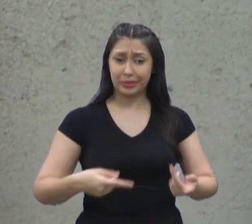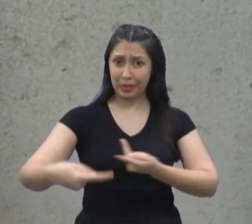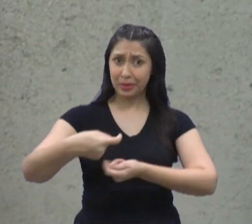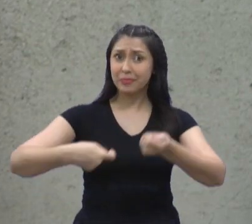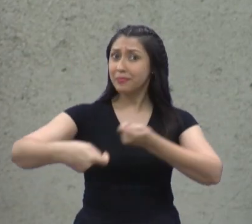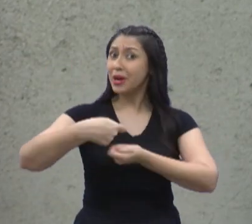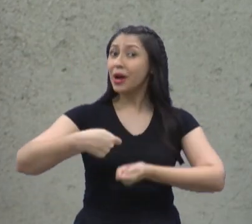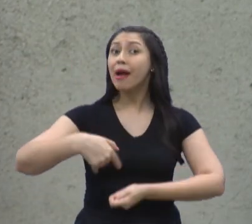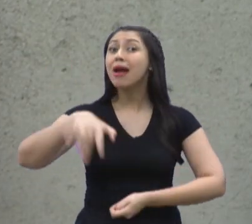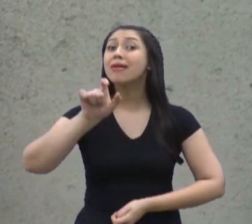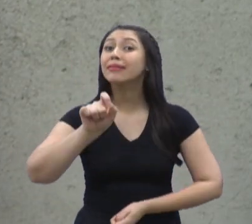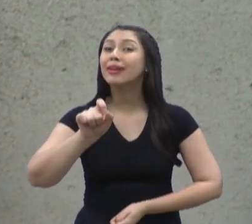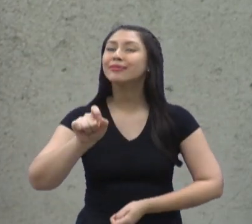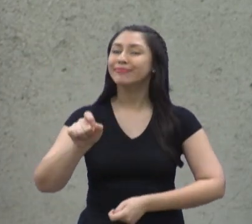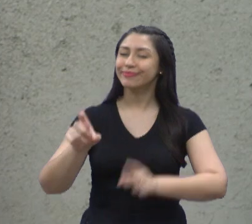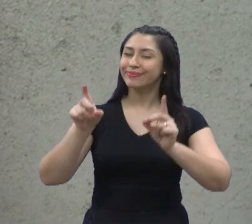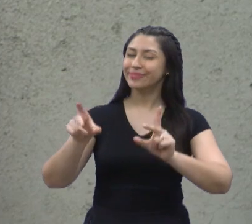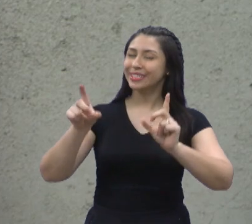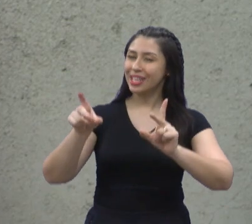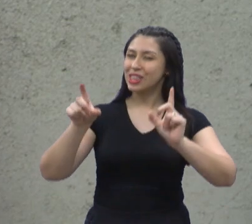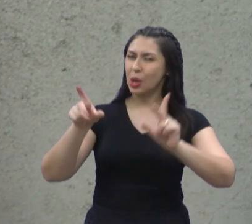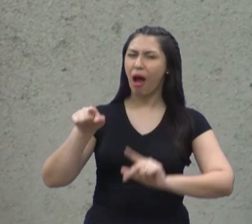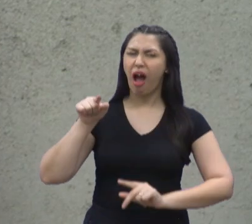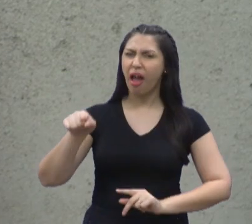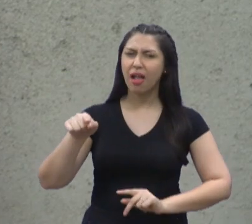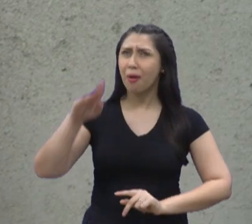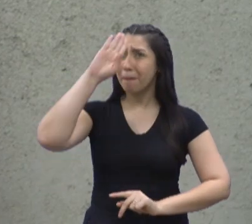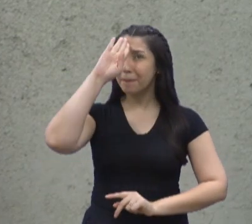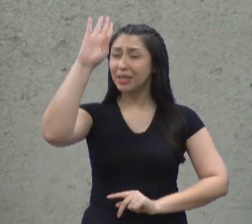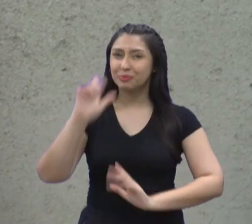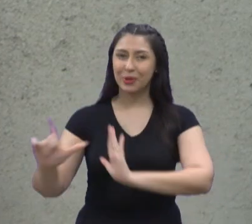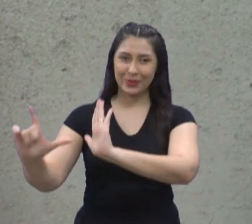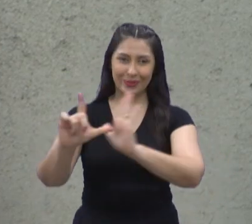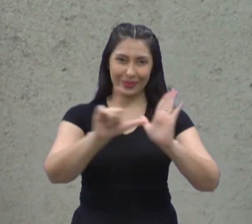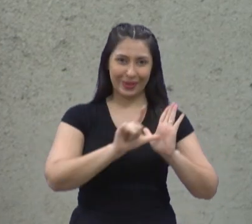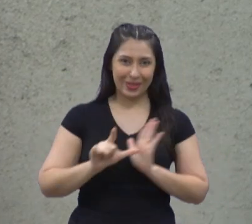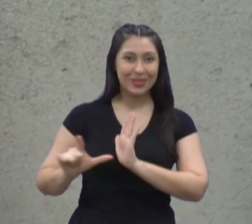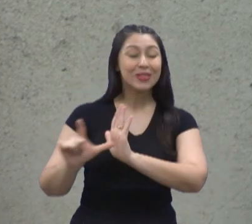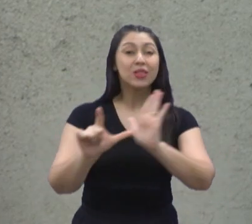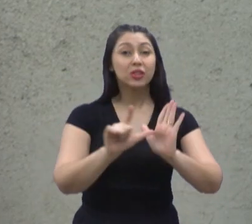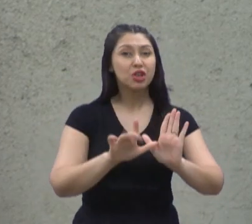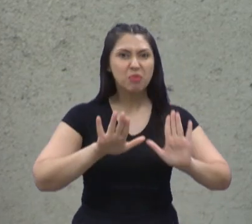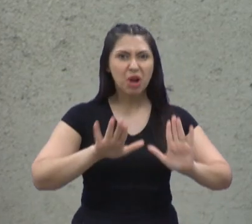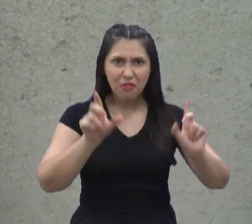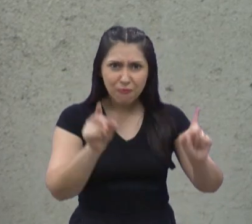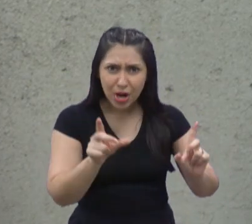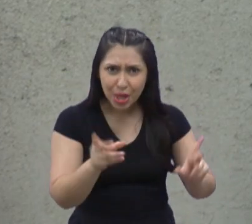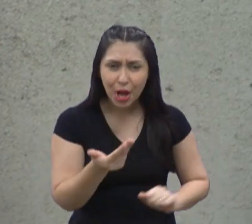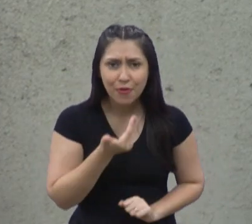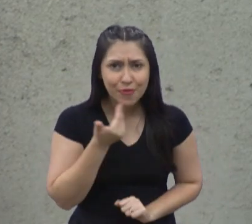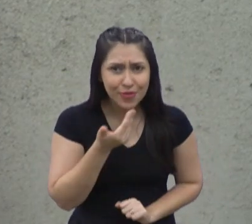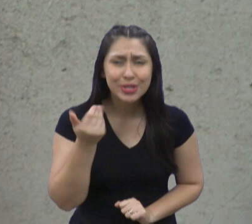de vendedor, muitas vezes chamado de o coração do comércio. E vender não é nada simples, viu?